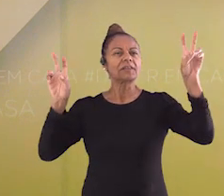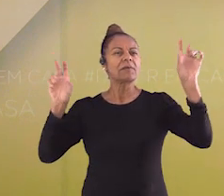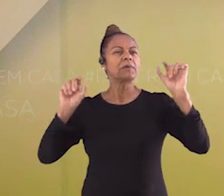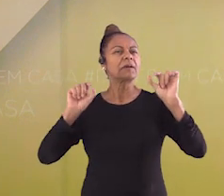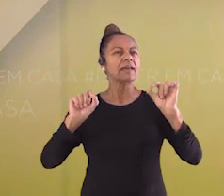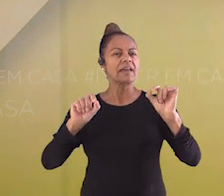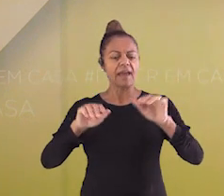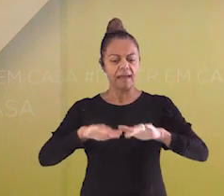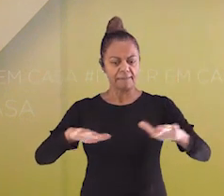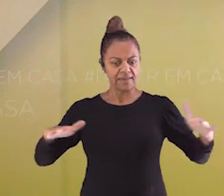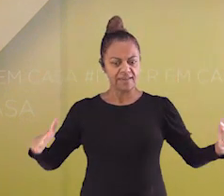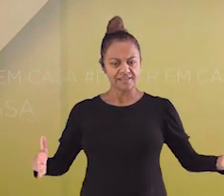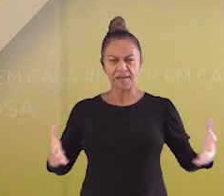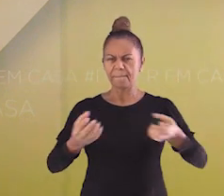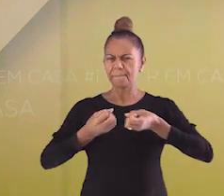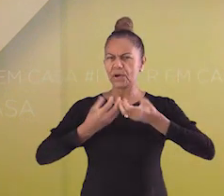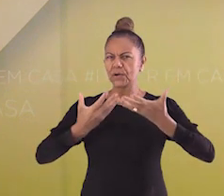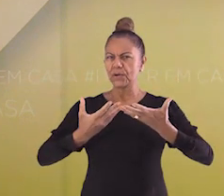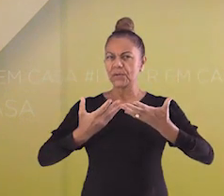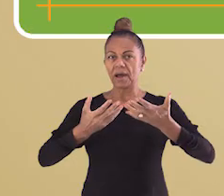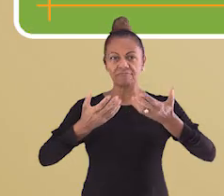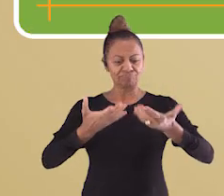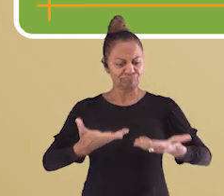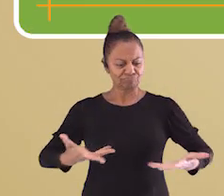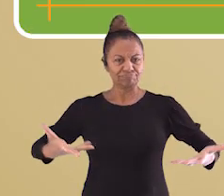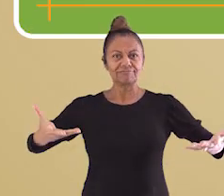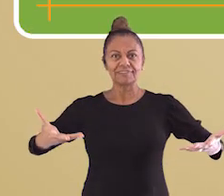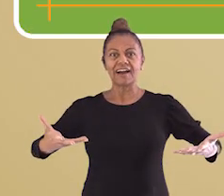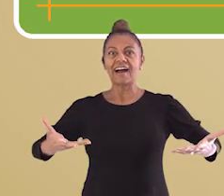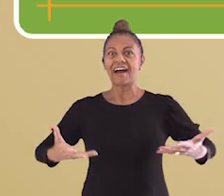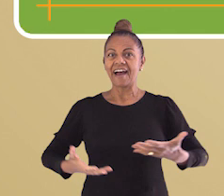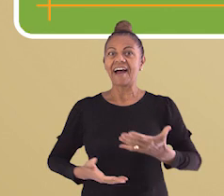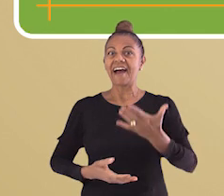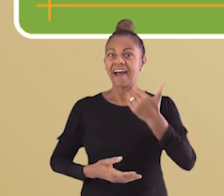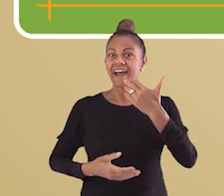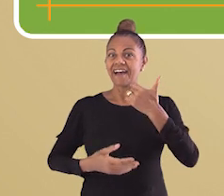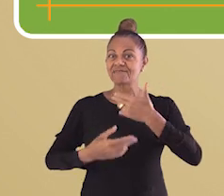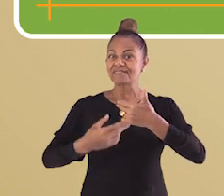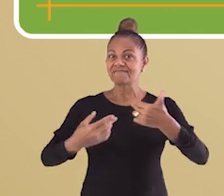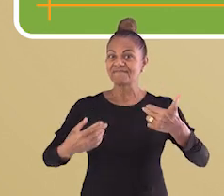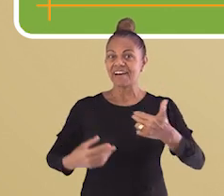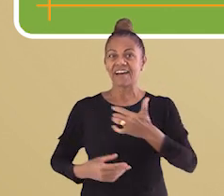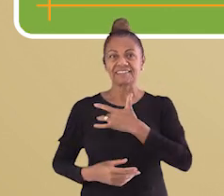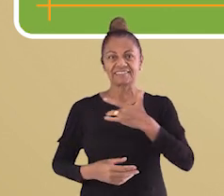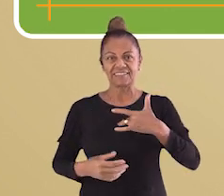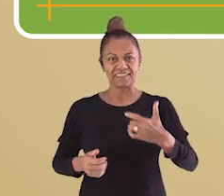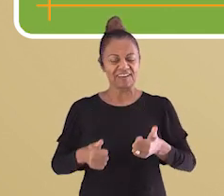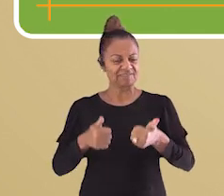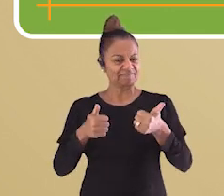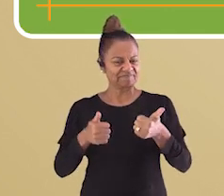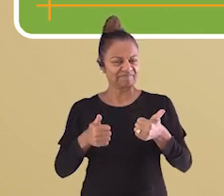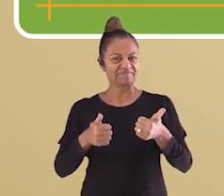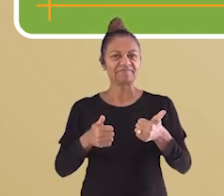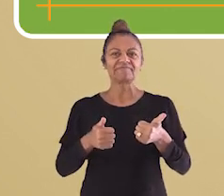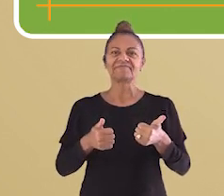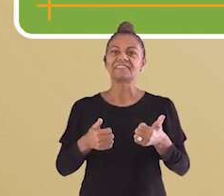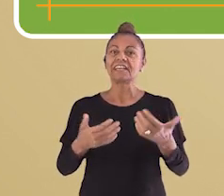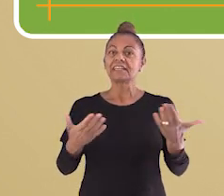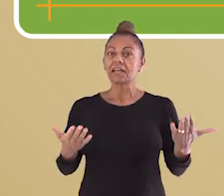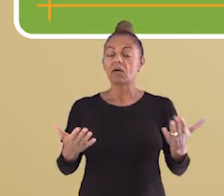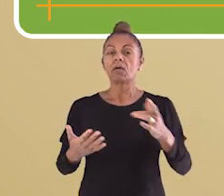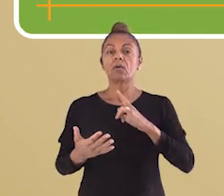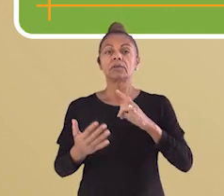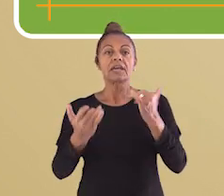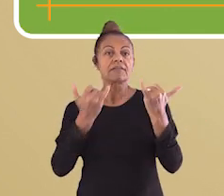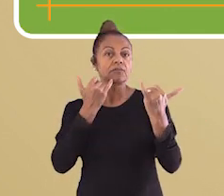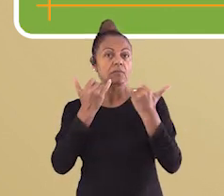saudáveis. Então, pode chegar. Aos professores e professoras que acompanham a gente aqui, as informações sobre essa aula